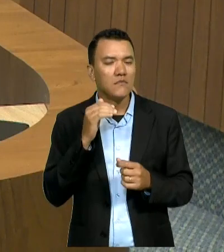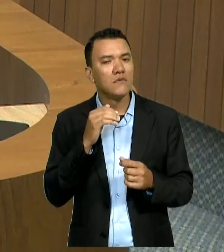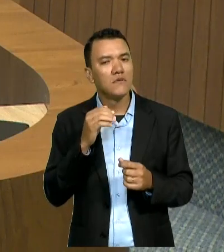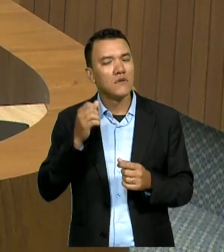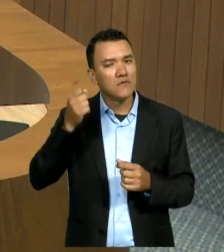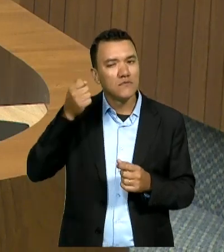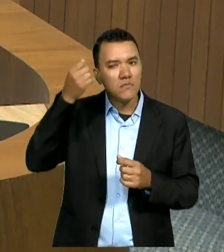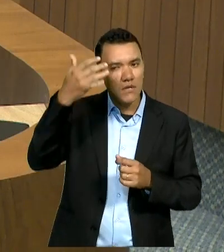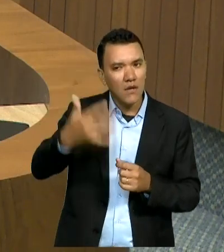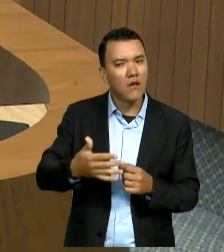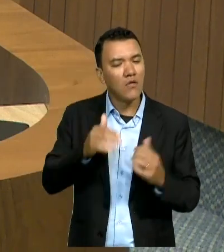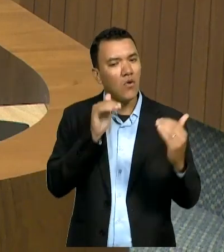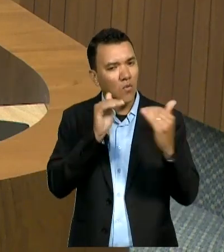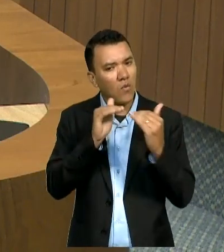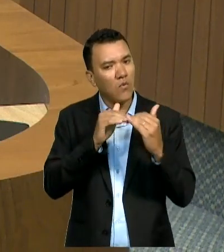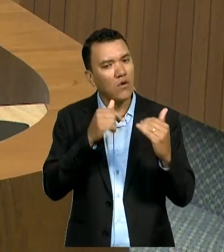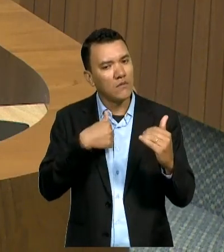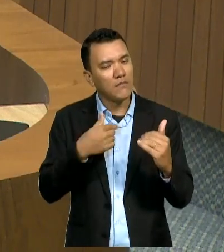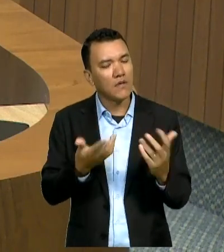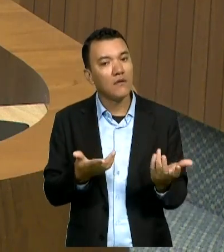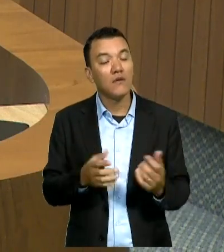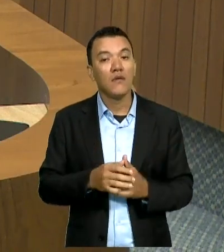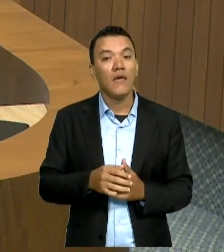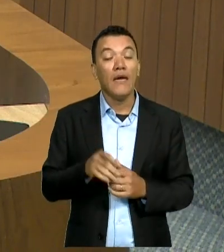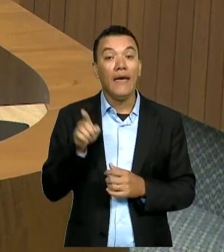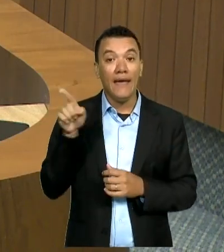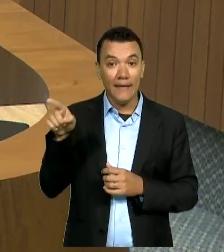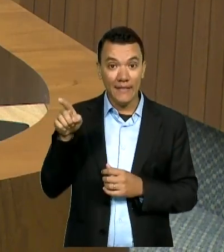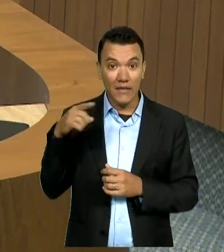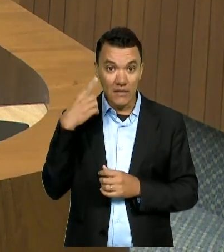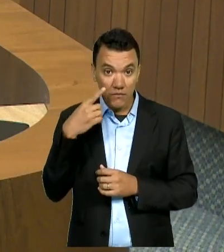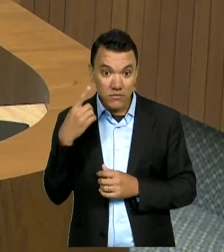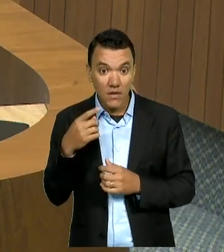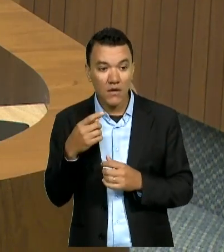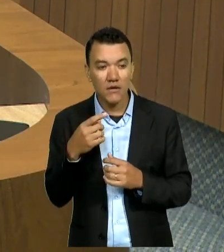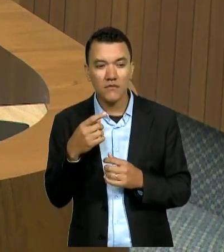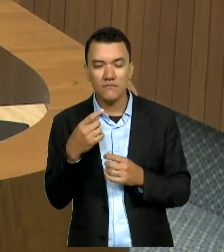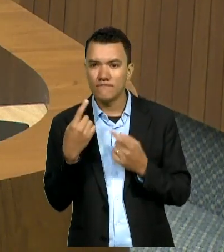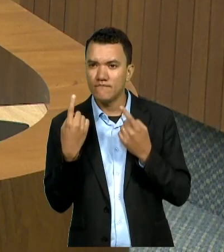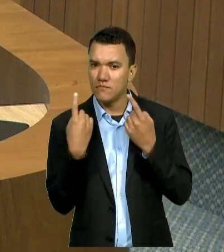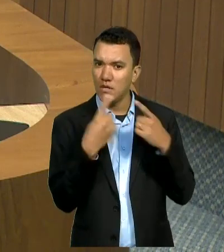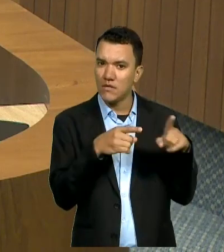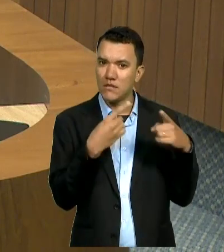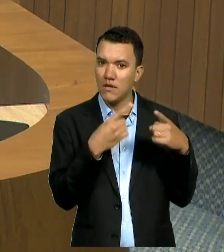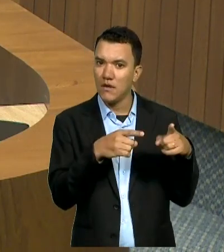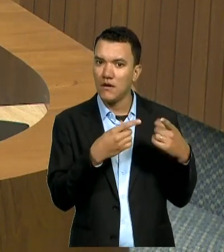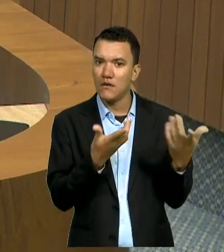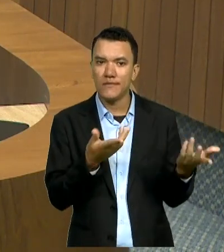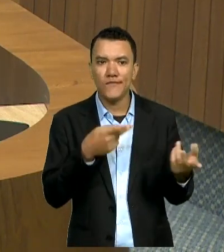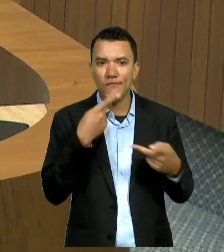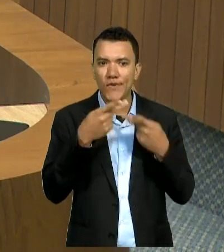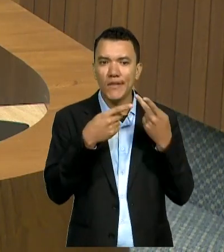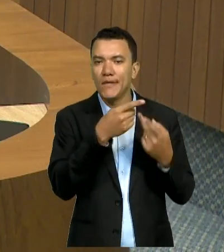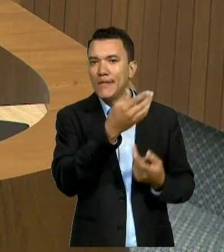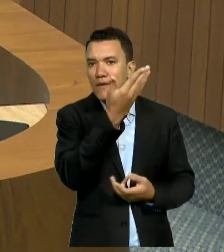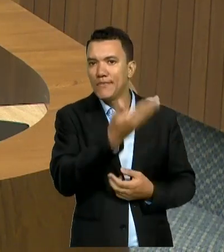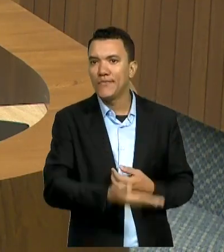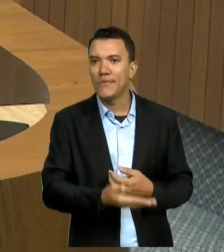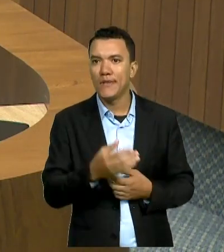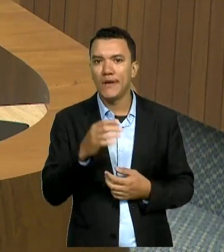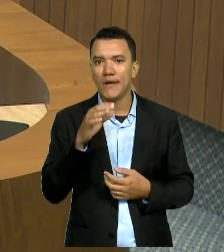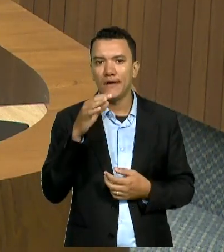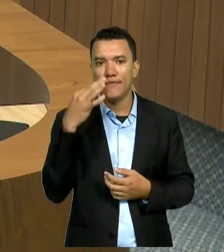falando. Quando ela mira suas armas, mira suas palavras em vão, falando da pessoa do Felipe, ela